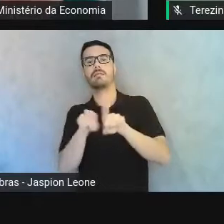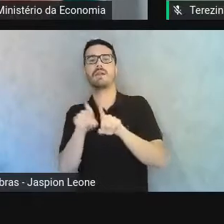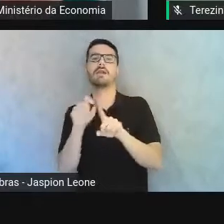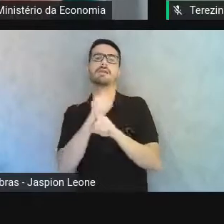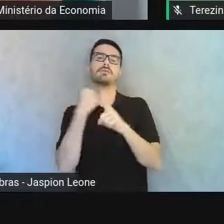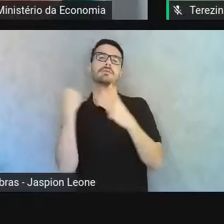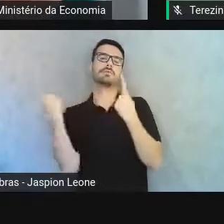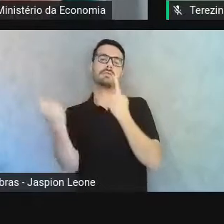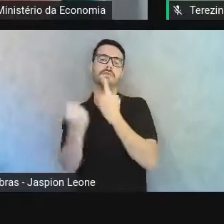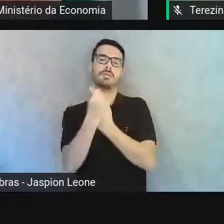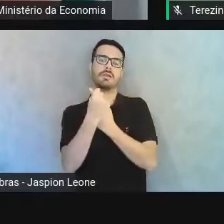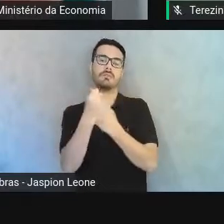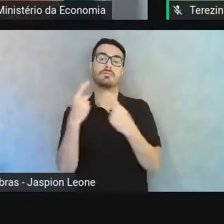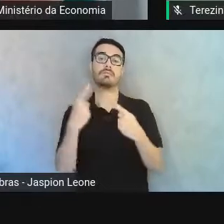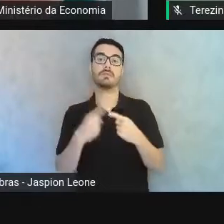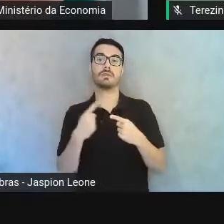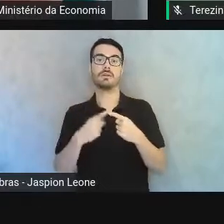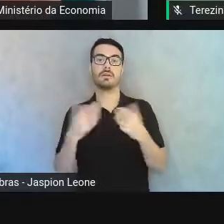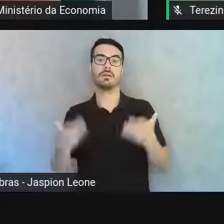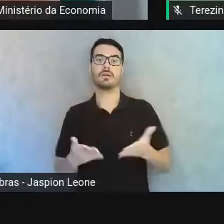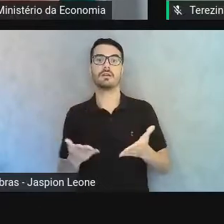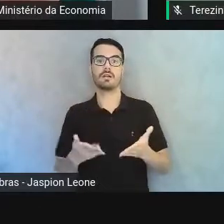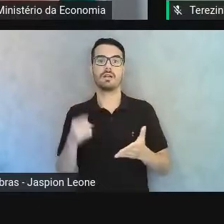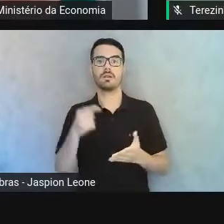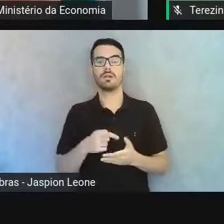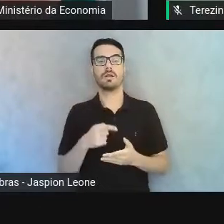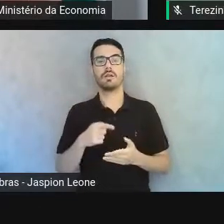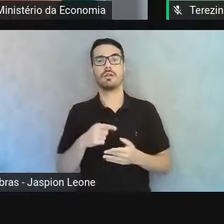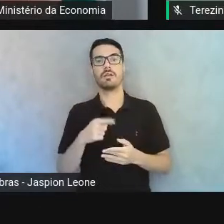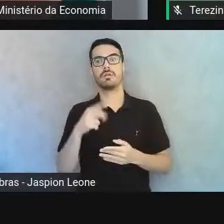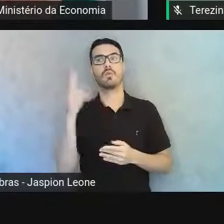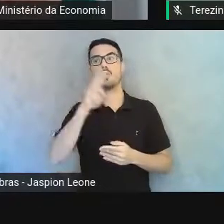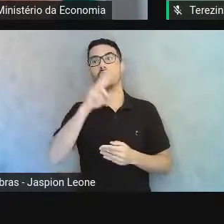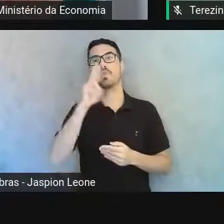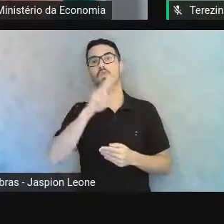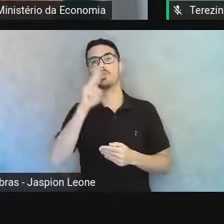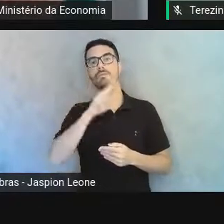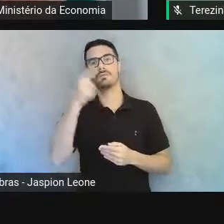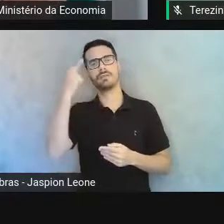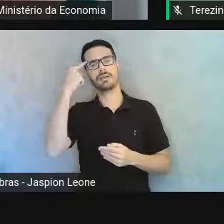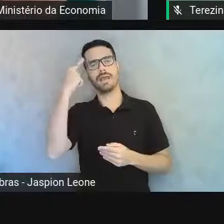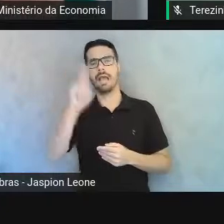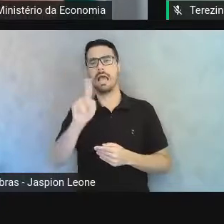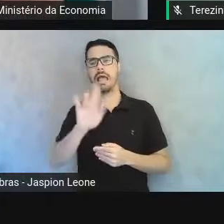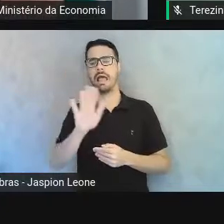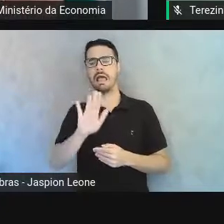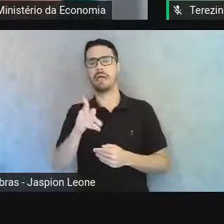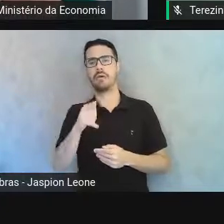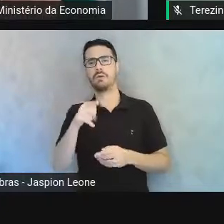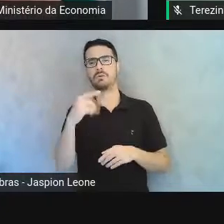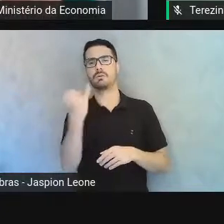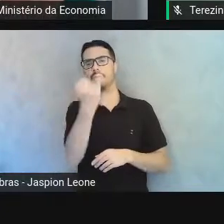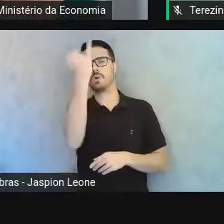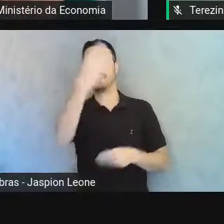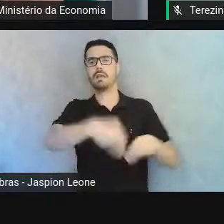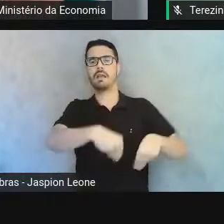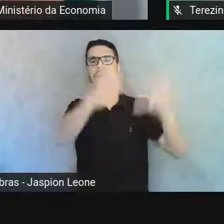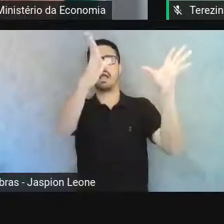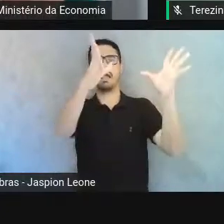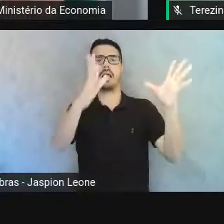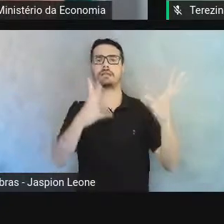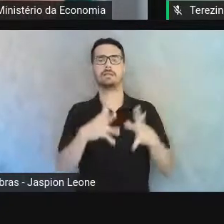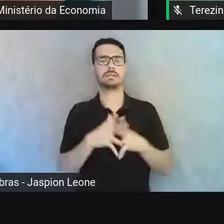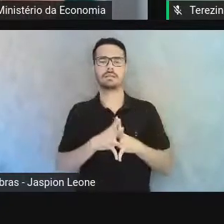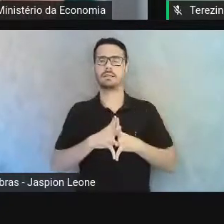sociedade. Por ser um momento excepcional, à primeira vista a gente até podia pensar o contrário. Não, o que importa agora é